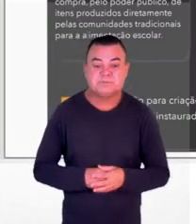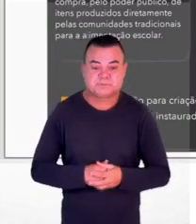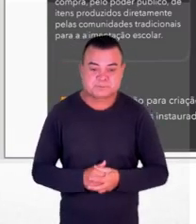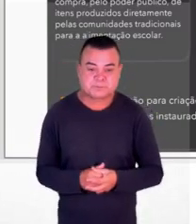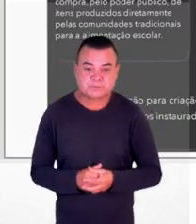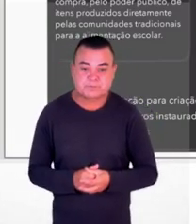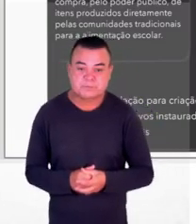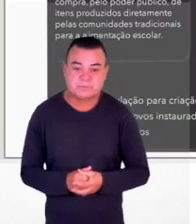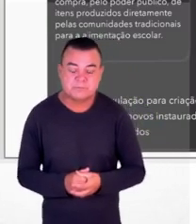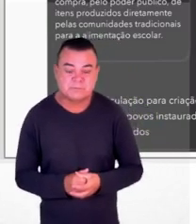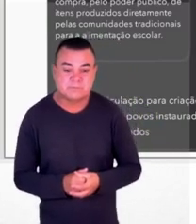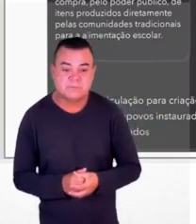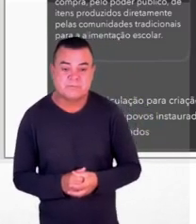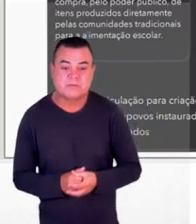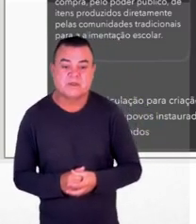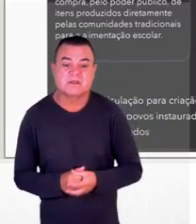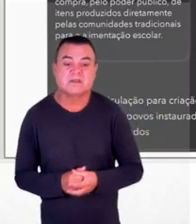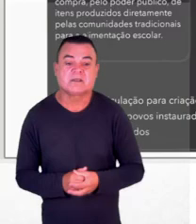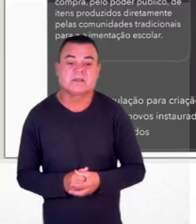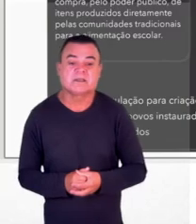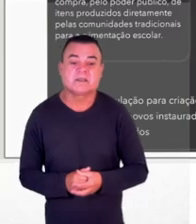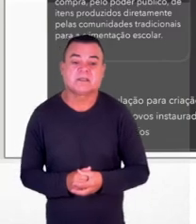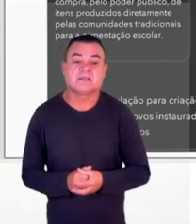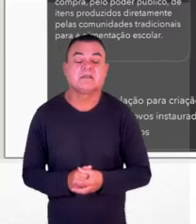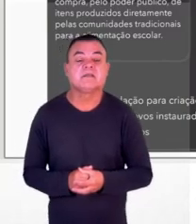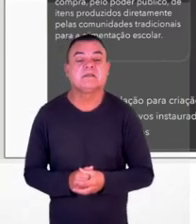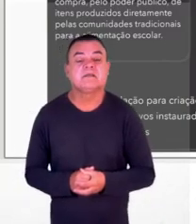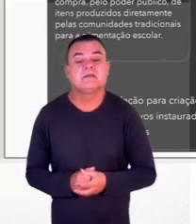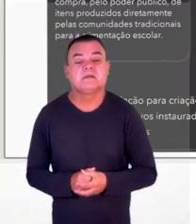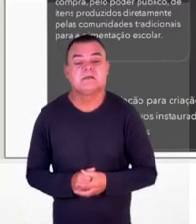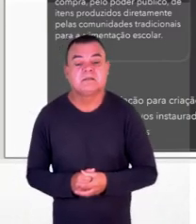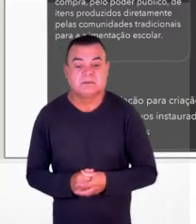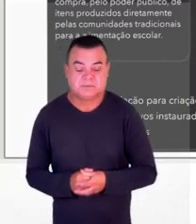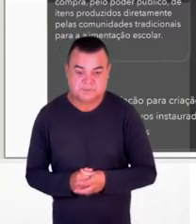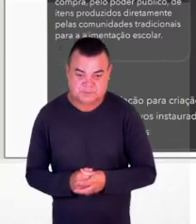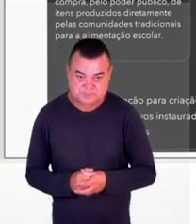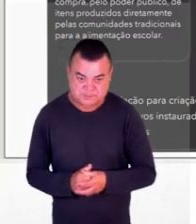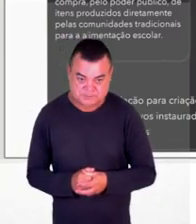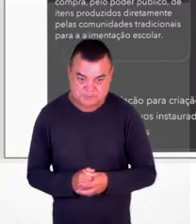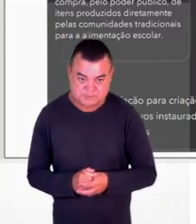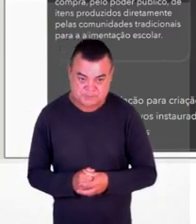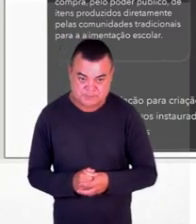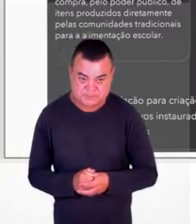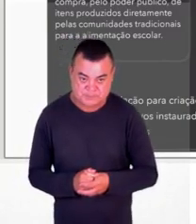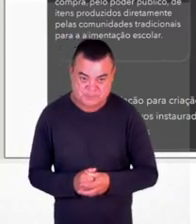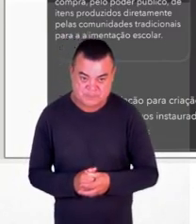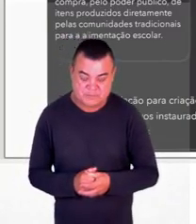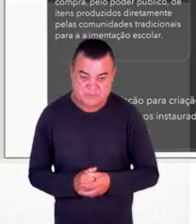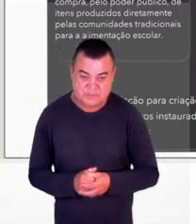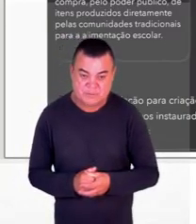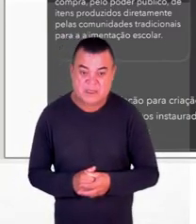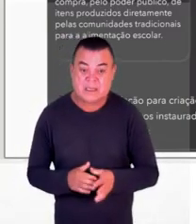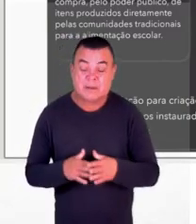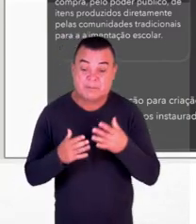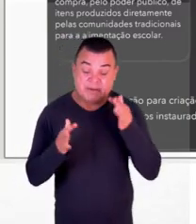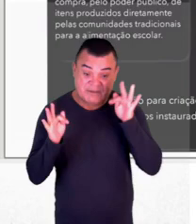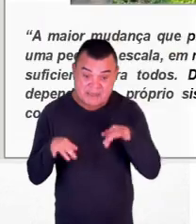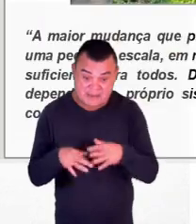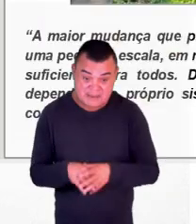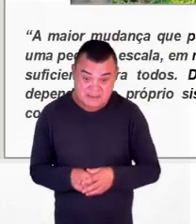poos também um projeto territórios vios do MPF interlocução que a gente vem fazendo com o Governo Federal para finalizar